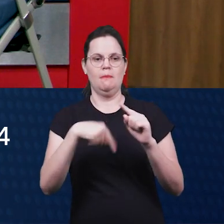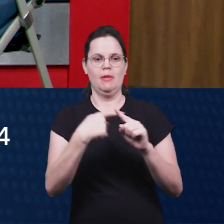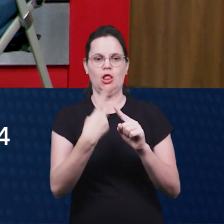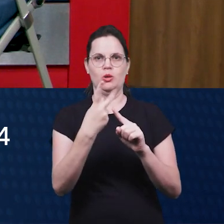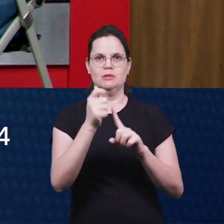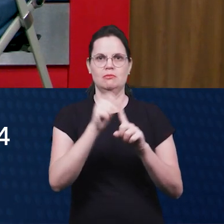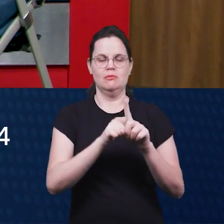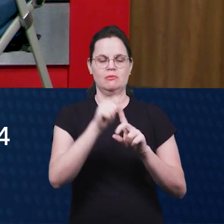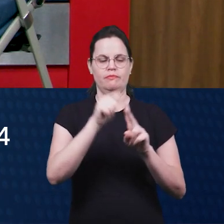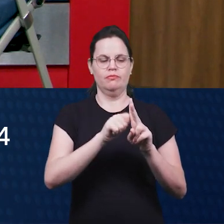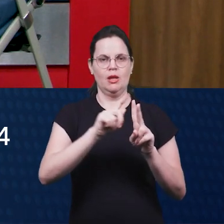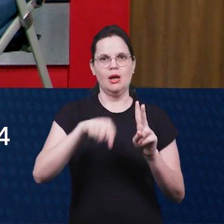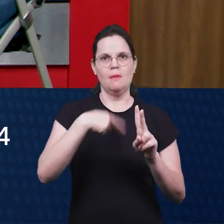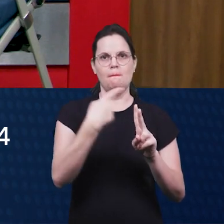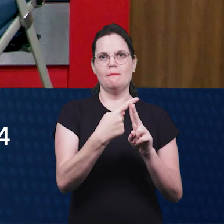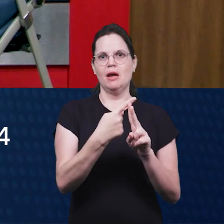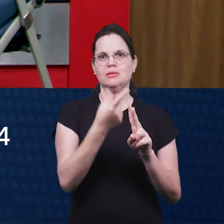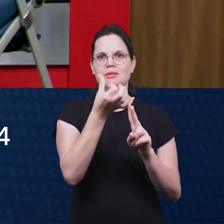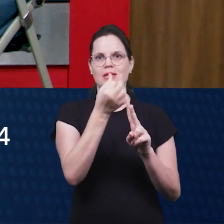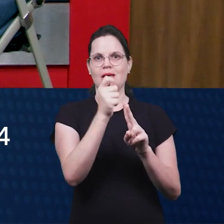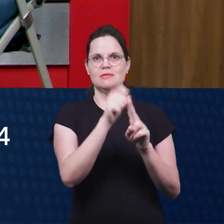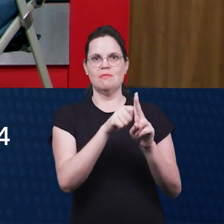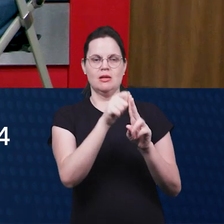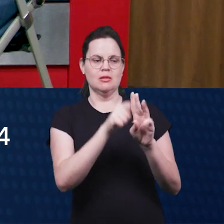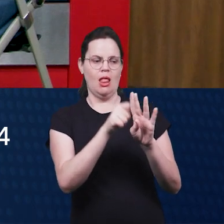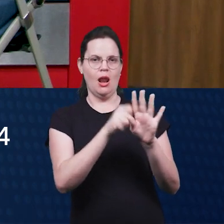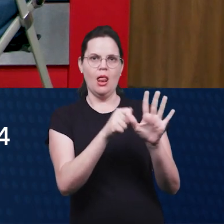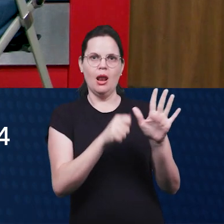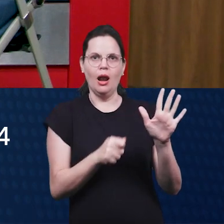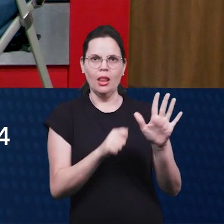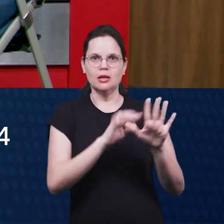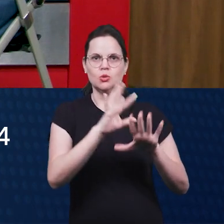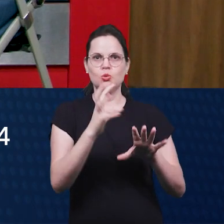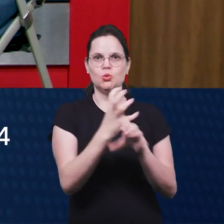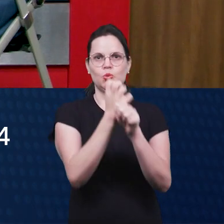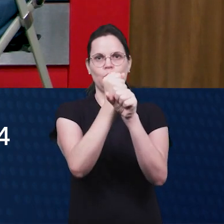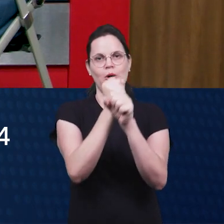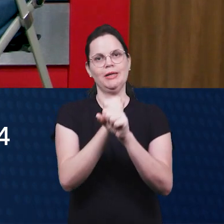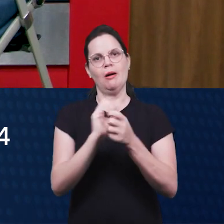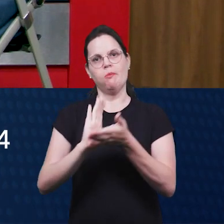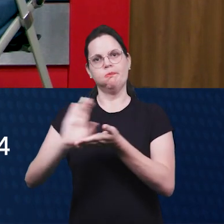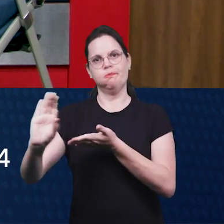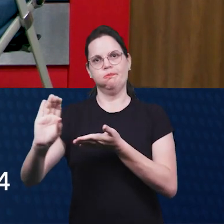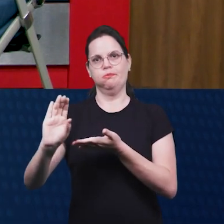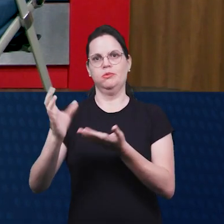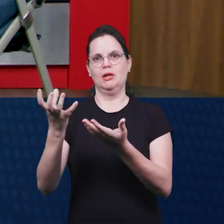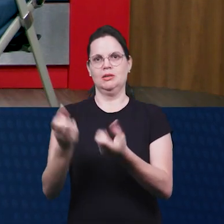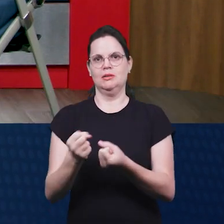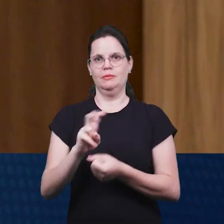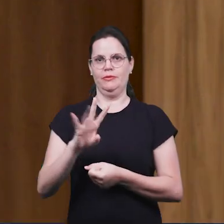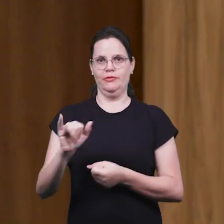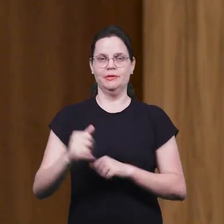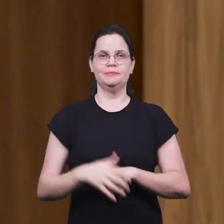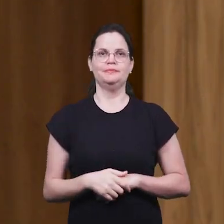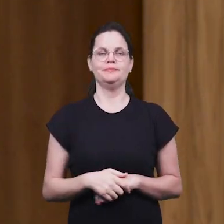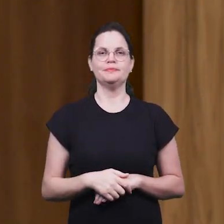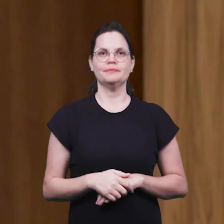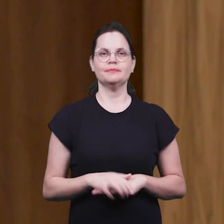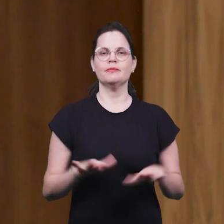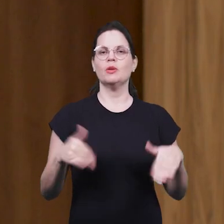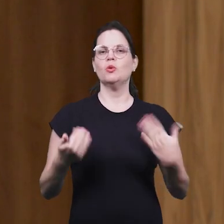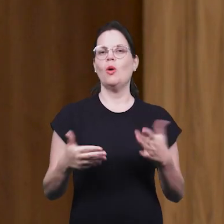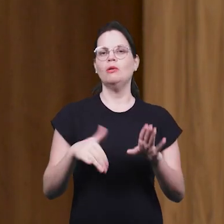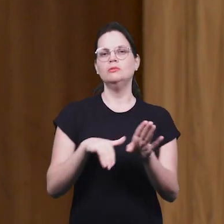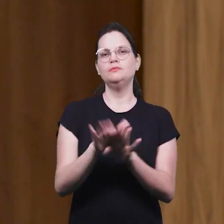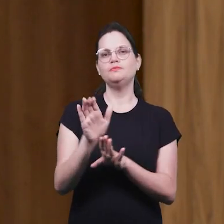como um total do salário que ela teria direito a receber. Ah, perfeito. E, doutor Álvaro, qual o conselho que você dá